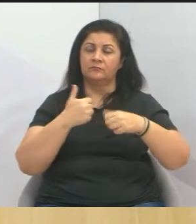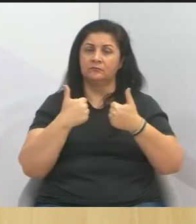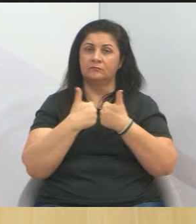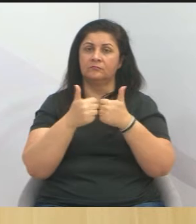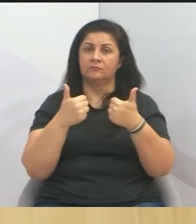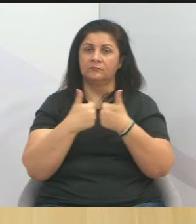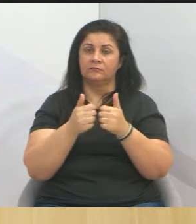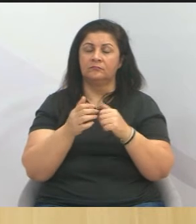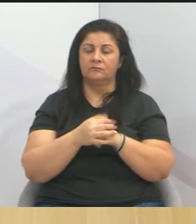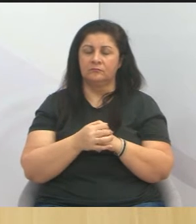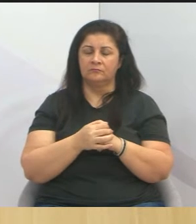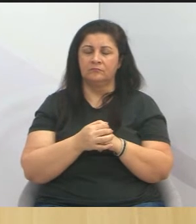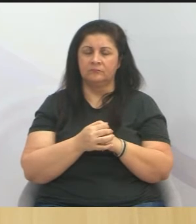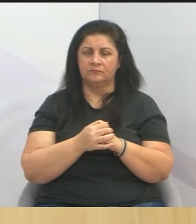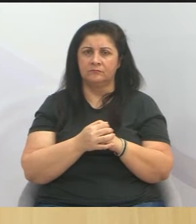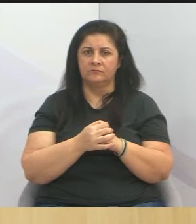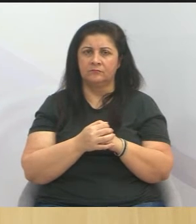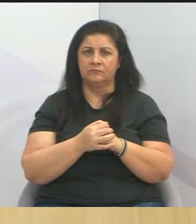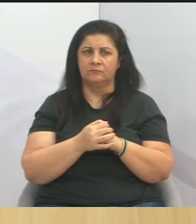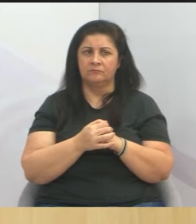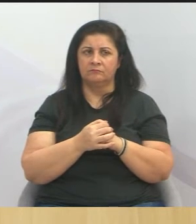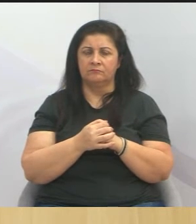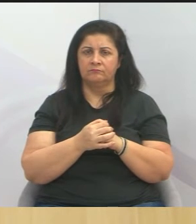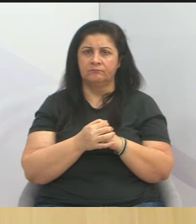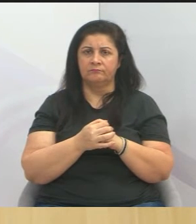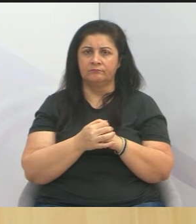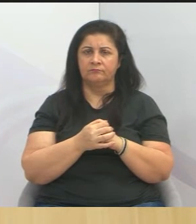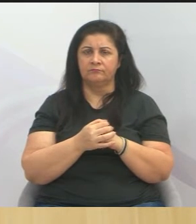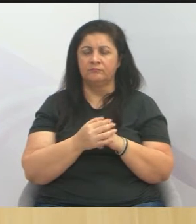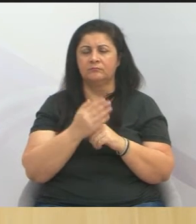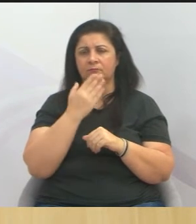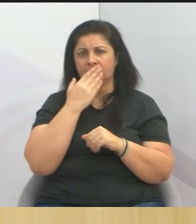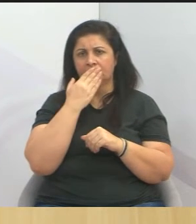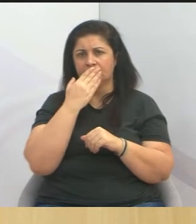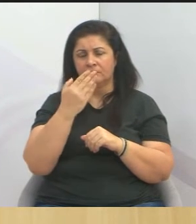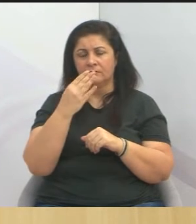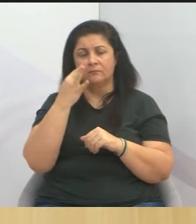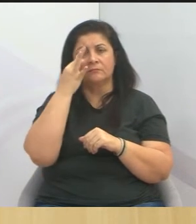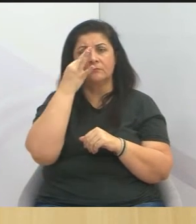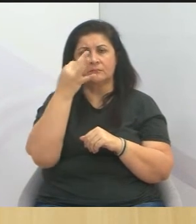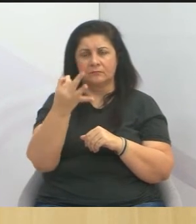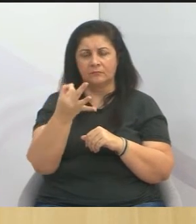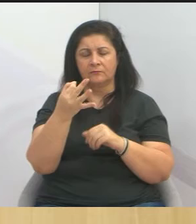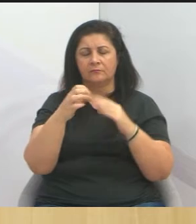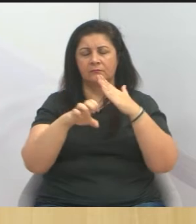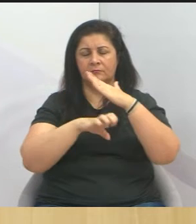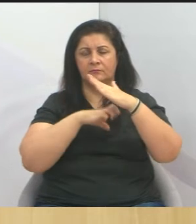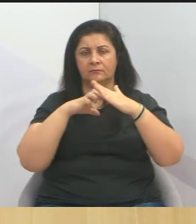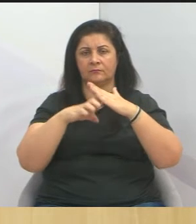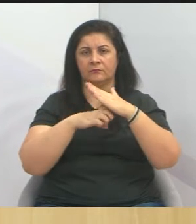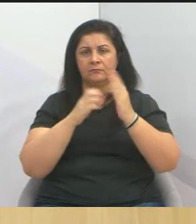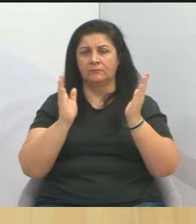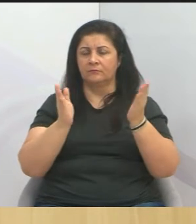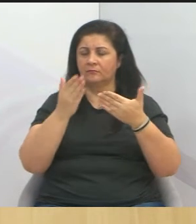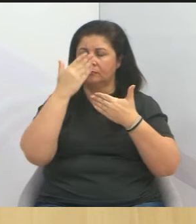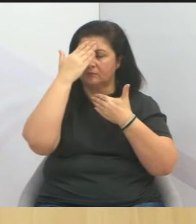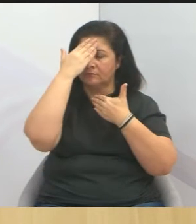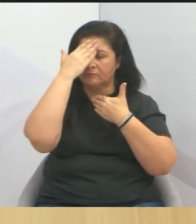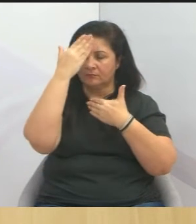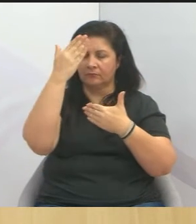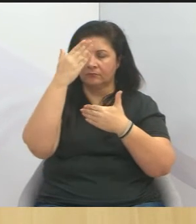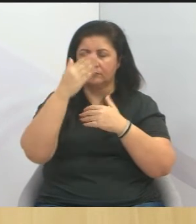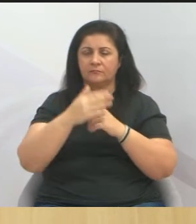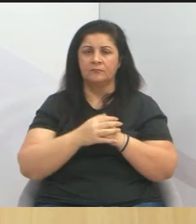ônibus esse município assim sendo muito respeitosamente recorremos a compreensão aos préstimos dessa empresa e antecipando agradecimento pela atenção